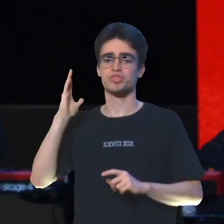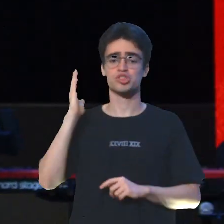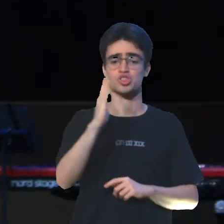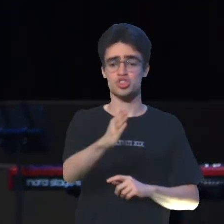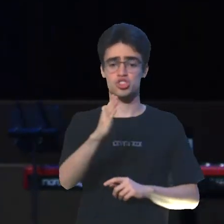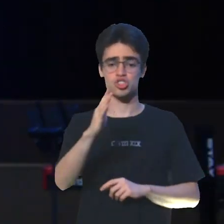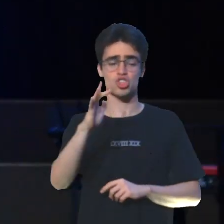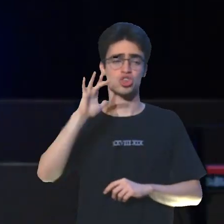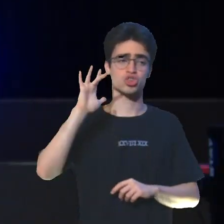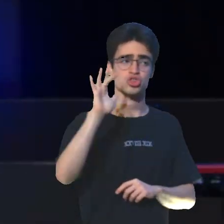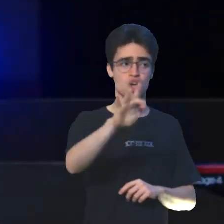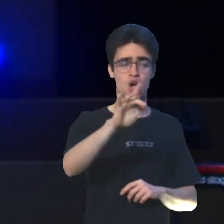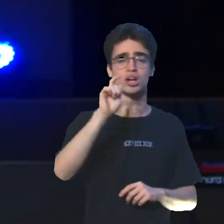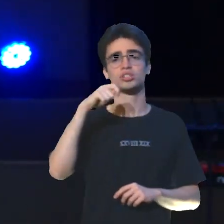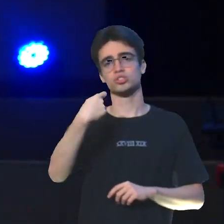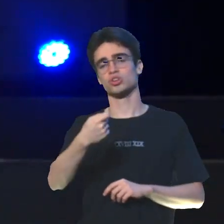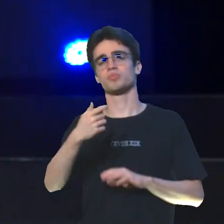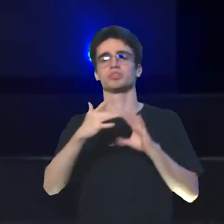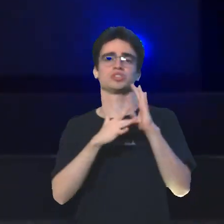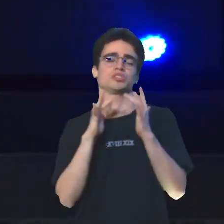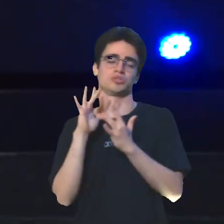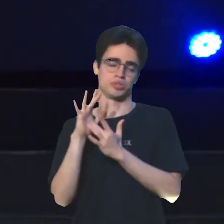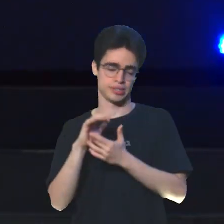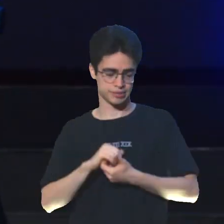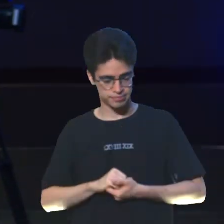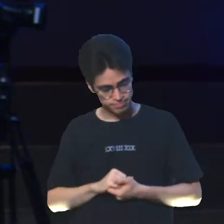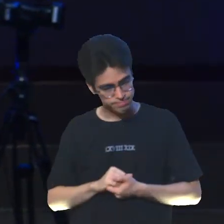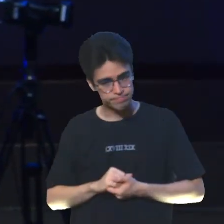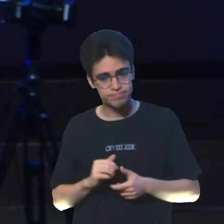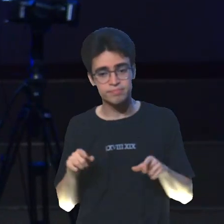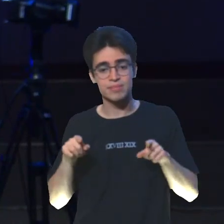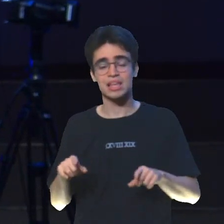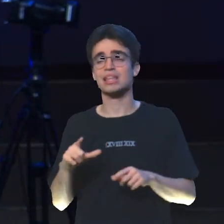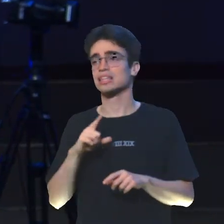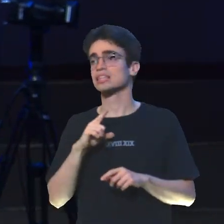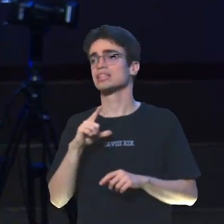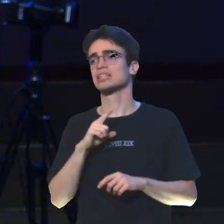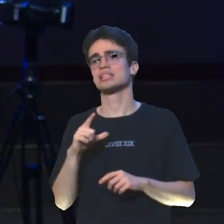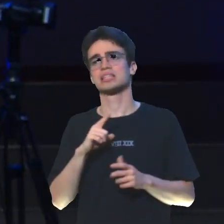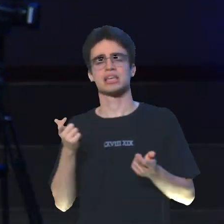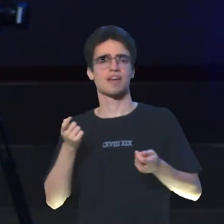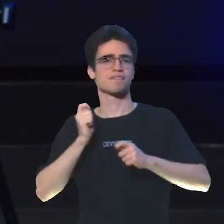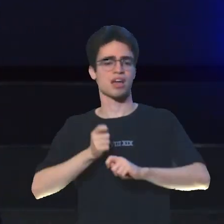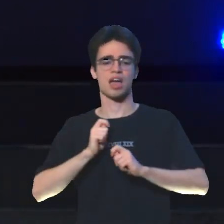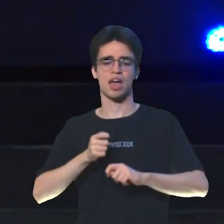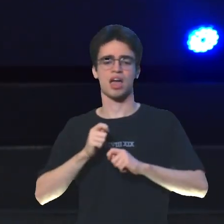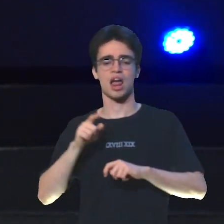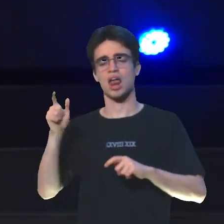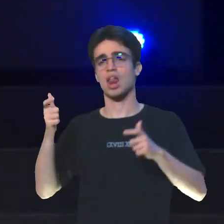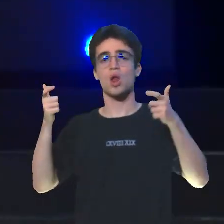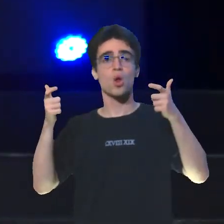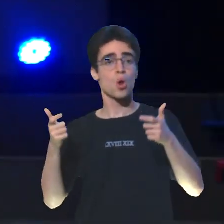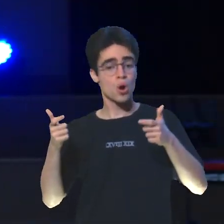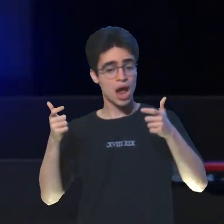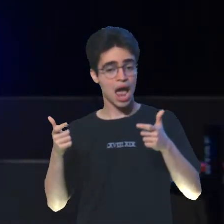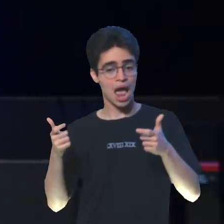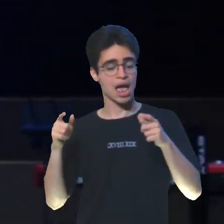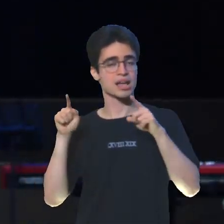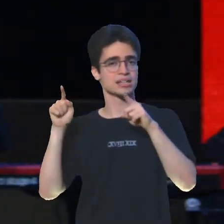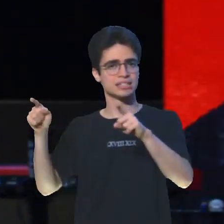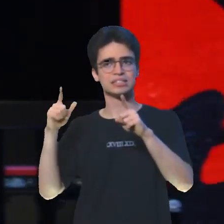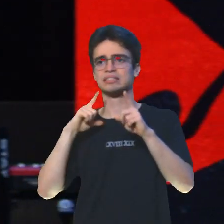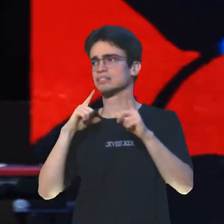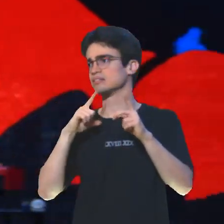vezes diretamente sobre Jesus. E eles tocam nesses lugares onde